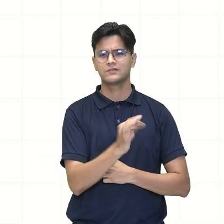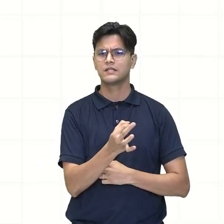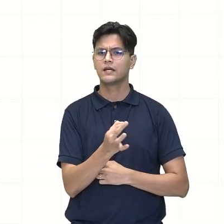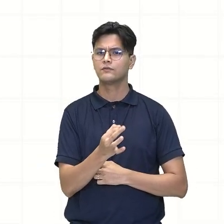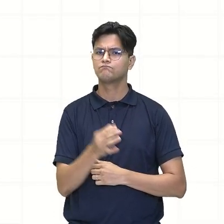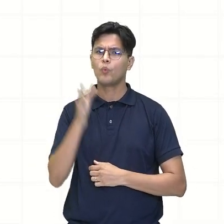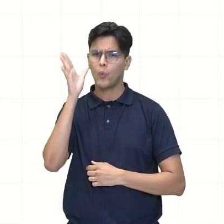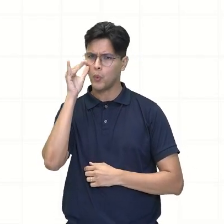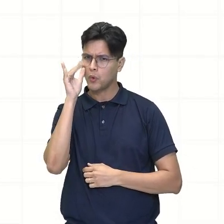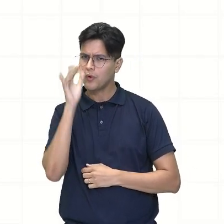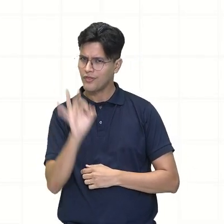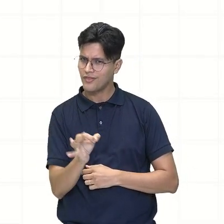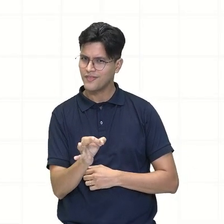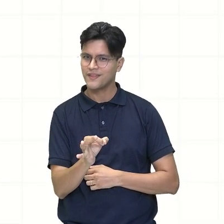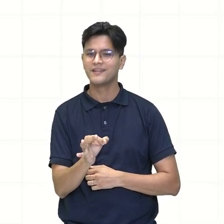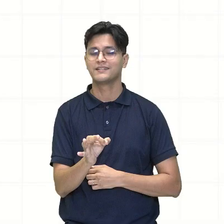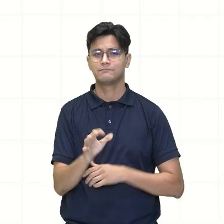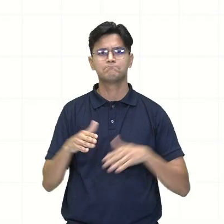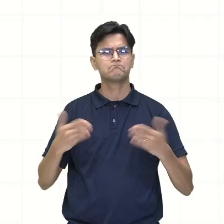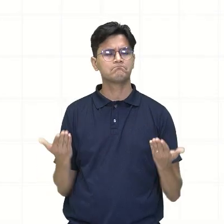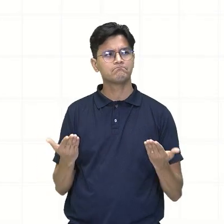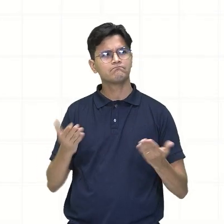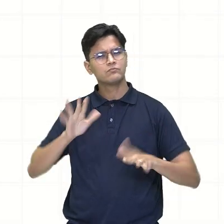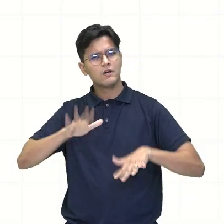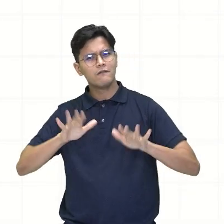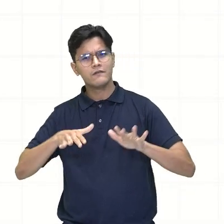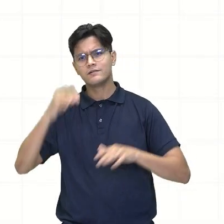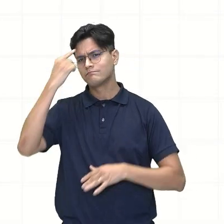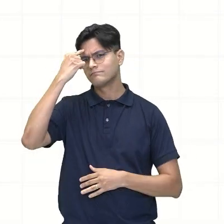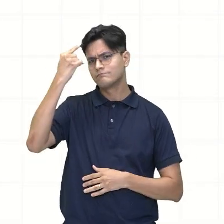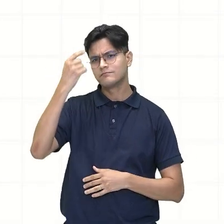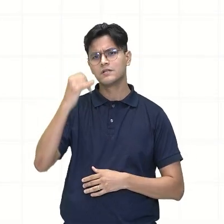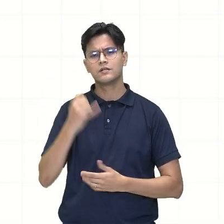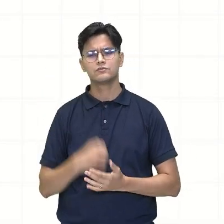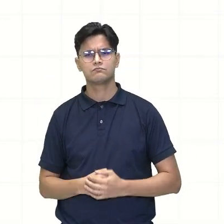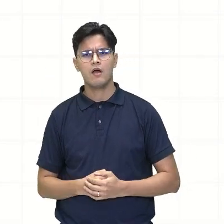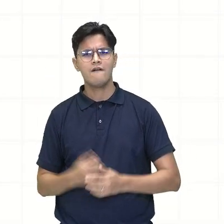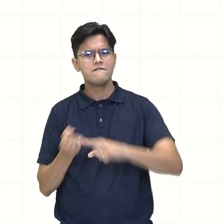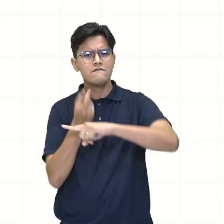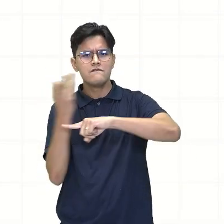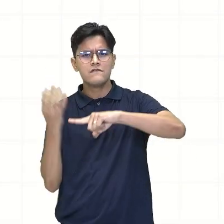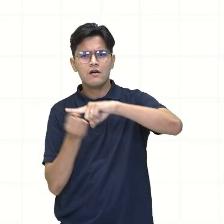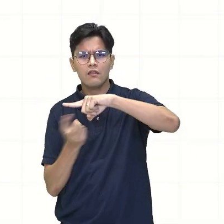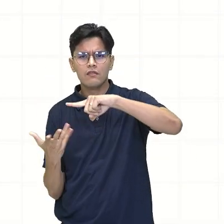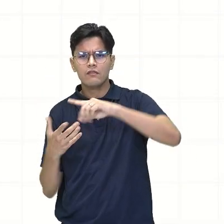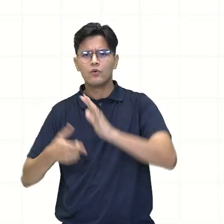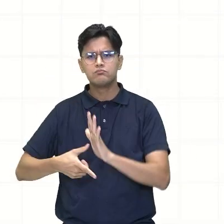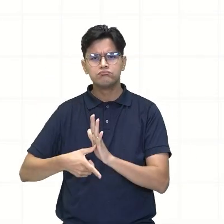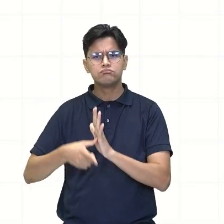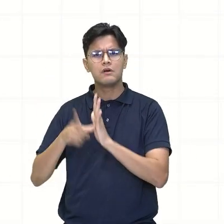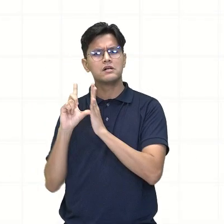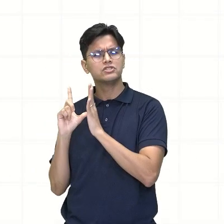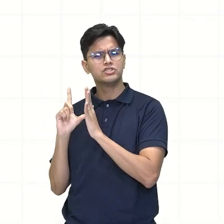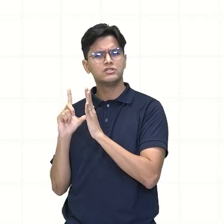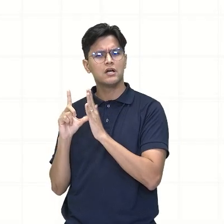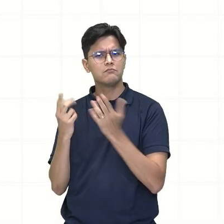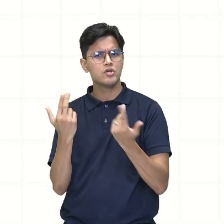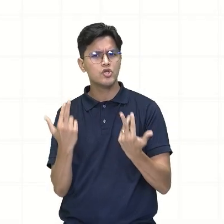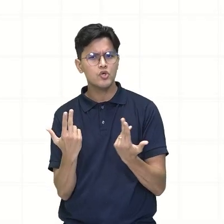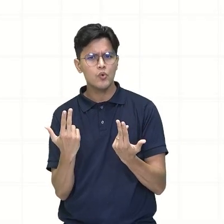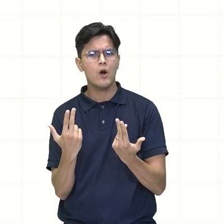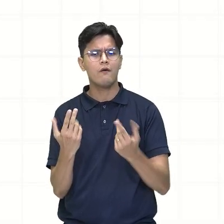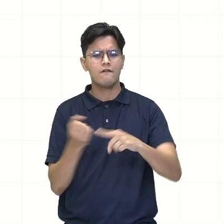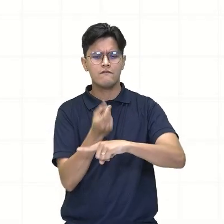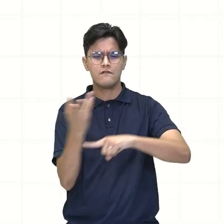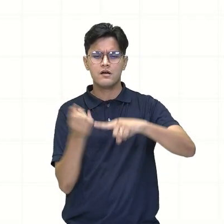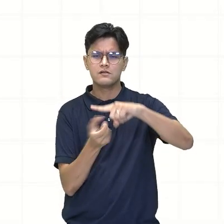pensando assim, ah, professora, a mesma fração antiga é agora a mesma fração nova.